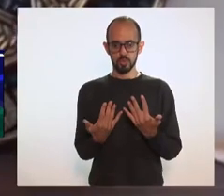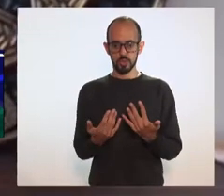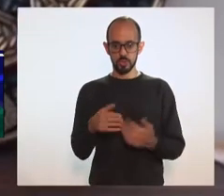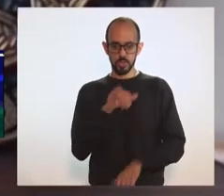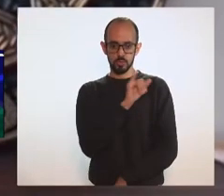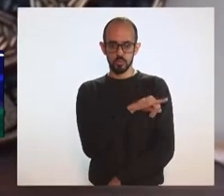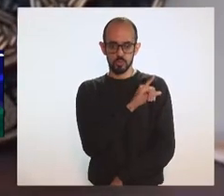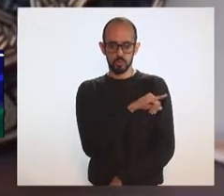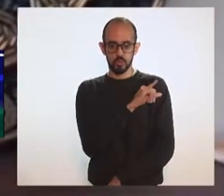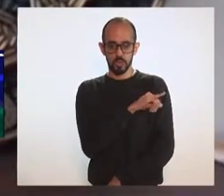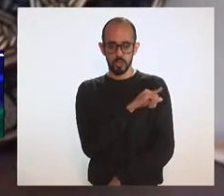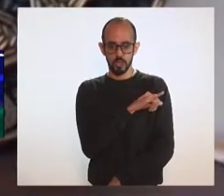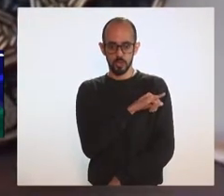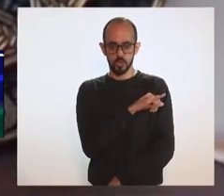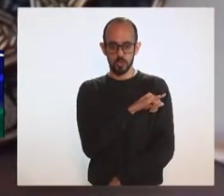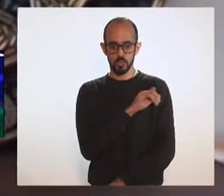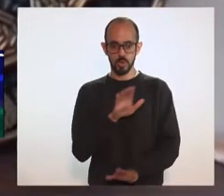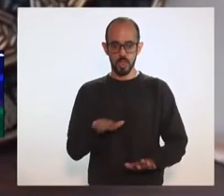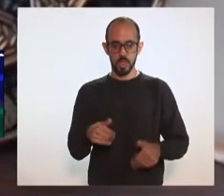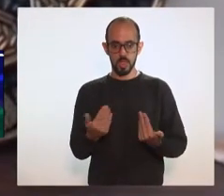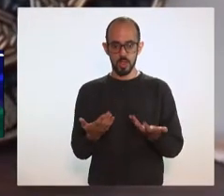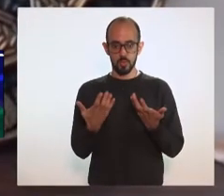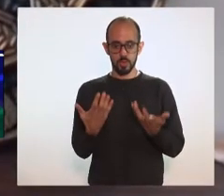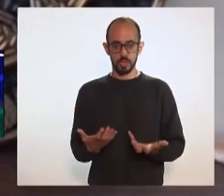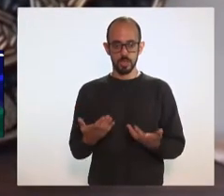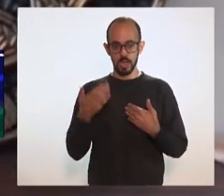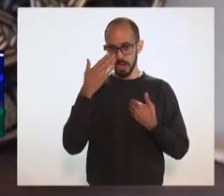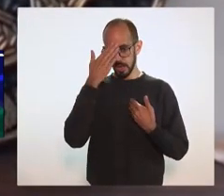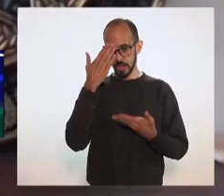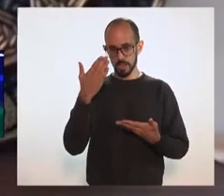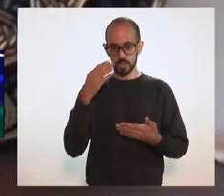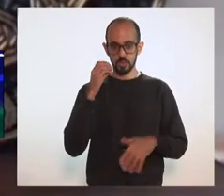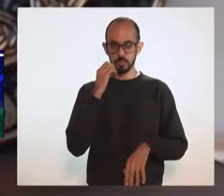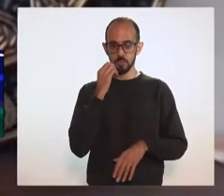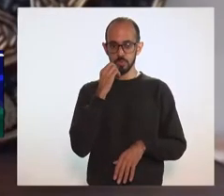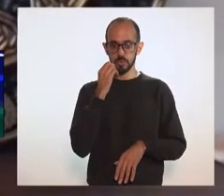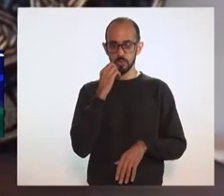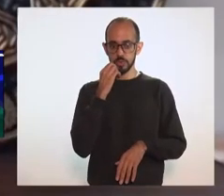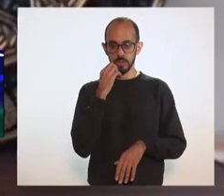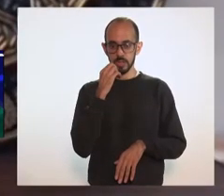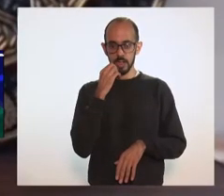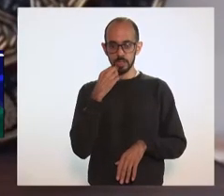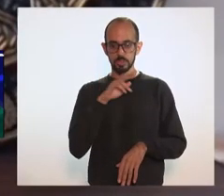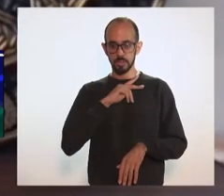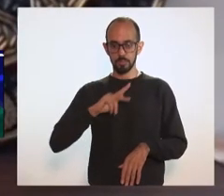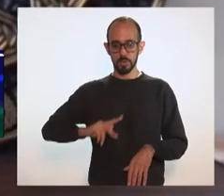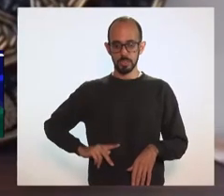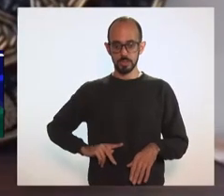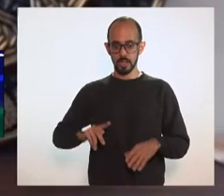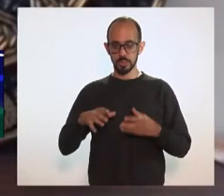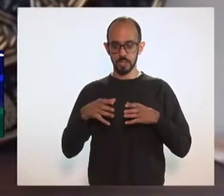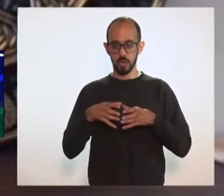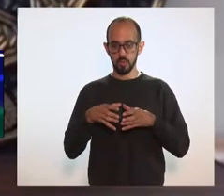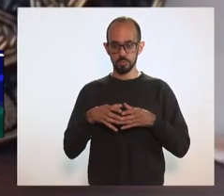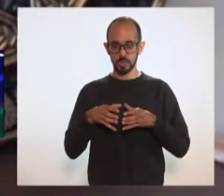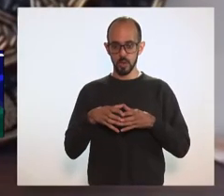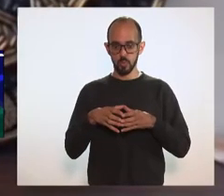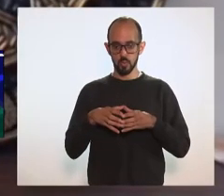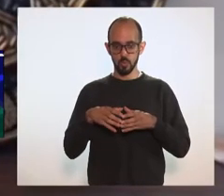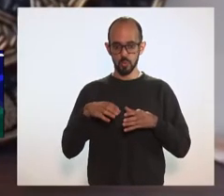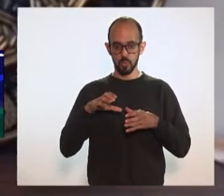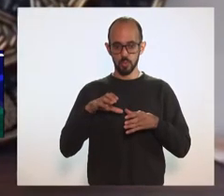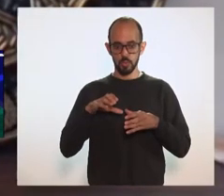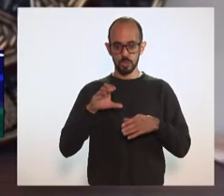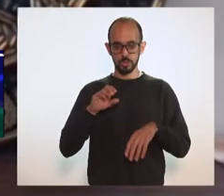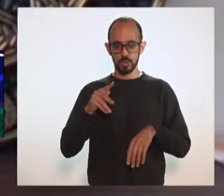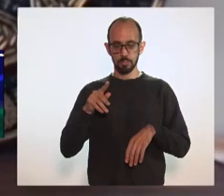Janeiro. Então, eu só queria só agradecer a oportunidade de ter presidido essa comissão,